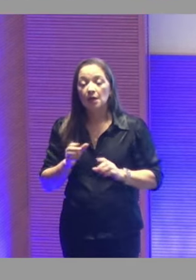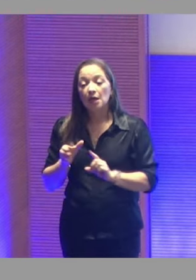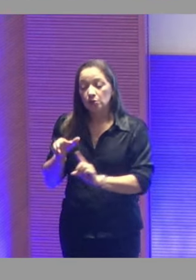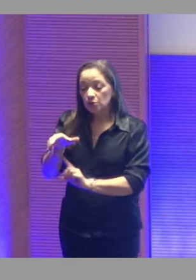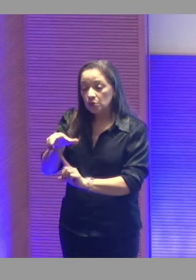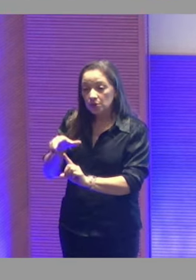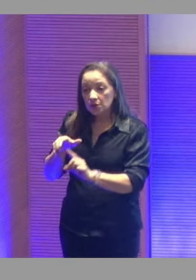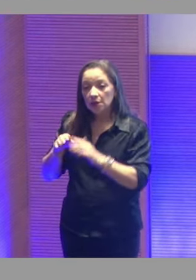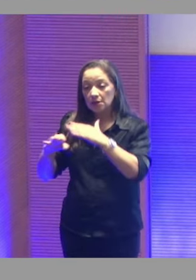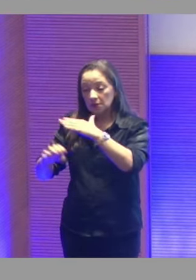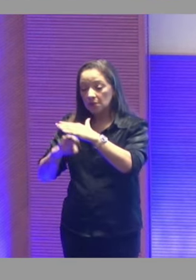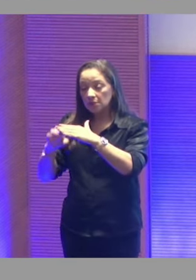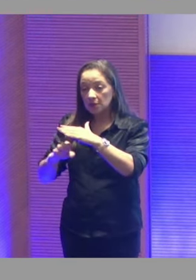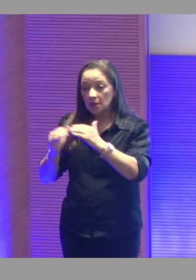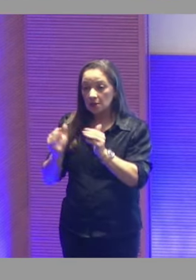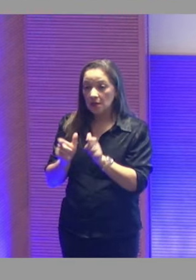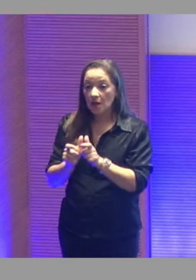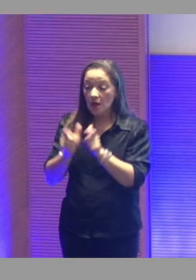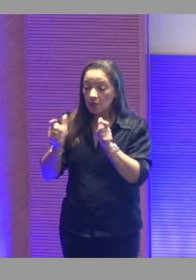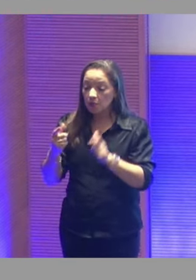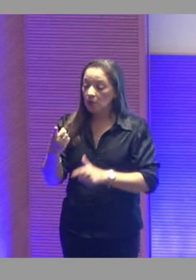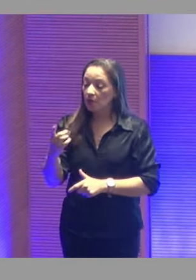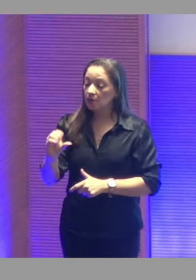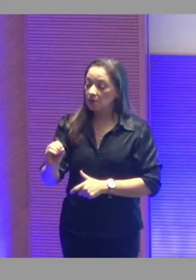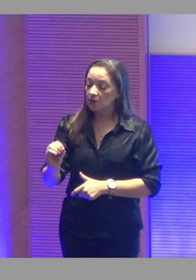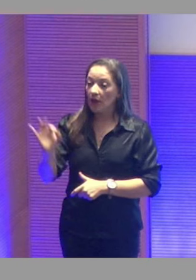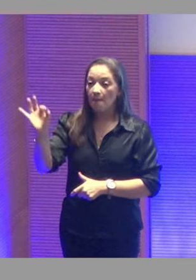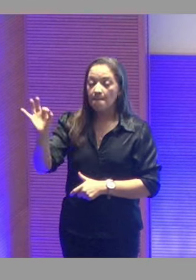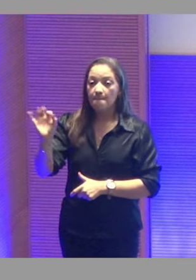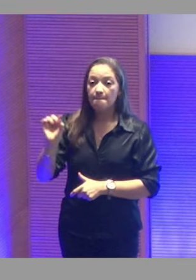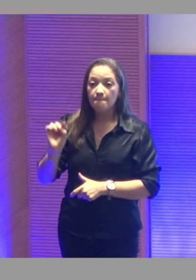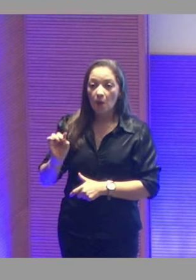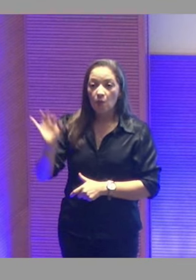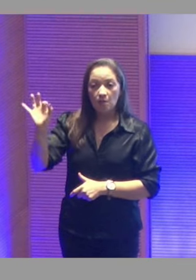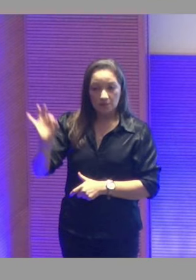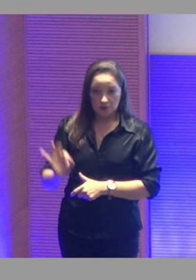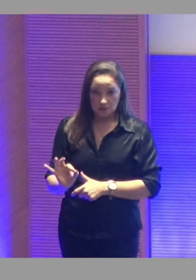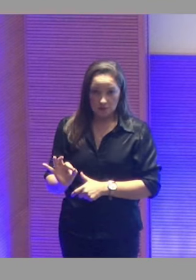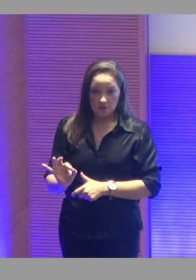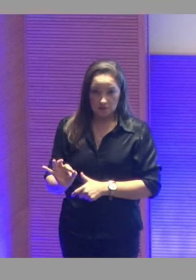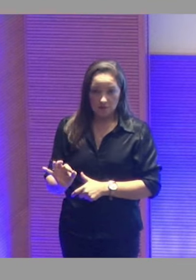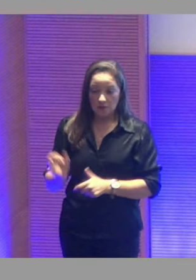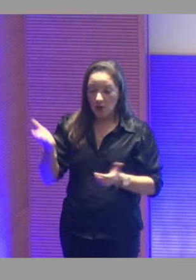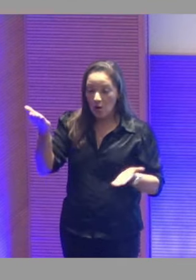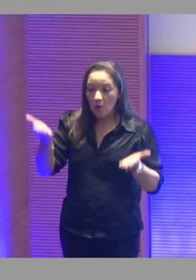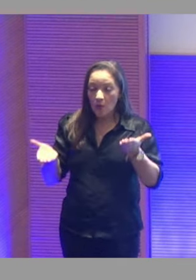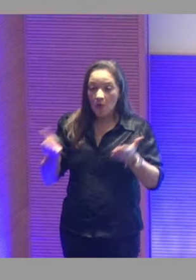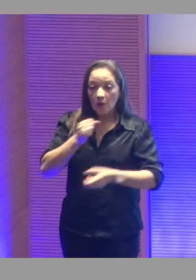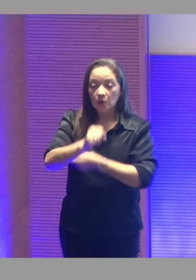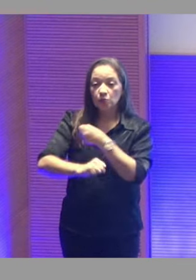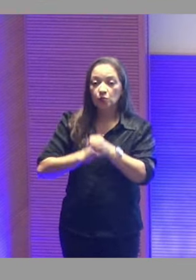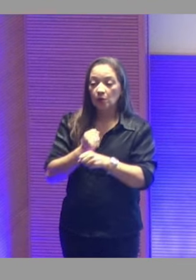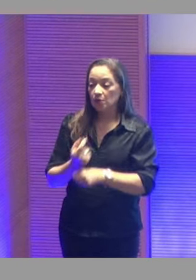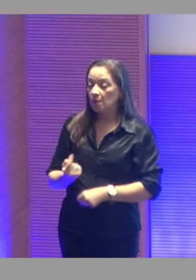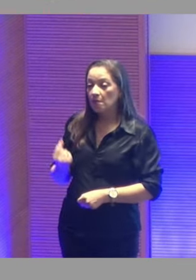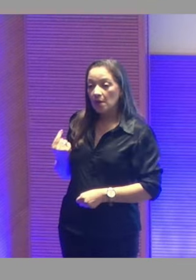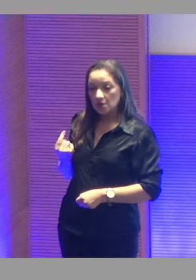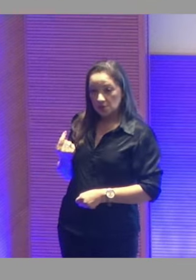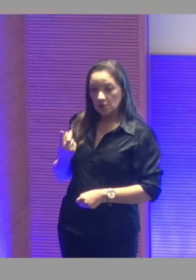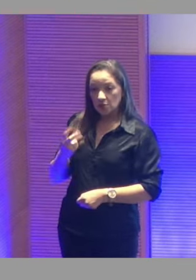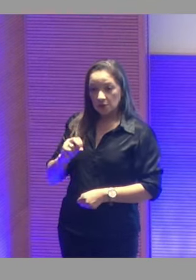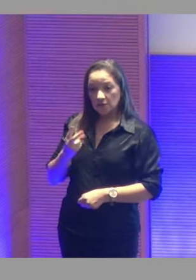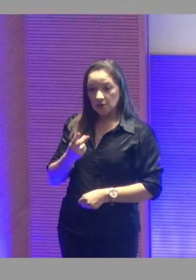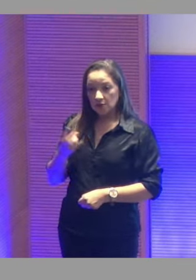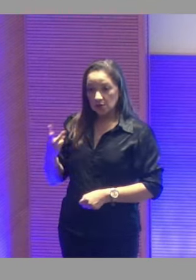então a gente teve um aumento de 10 pontos percentuais com relação às respostas do ano passado eh investidores a gente tinha tido uma queda